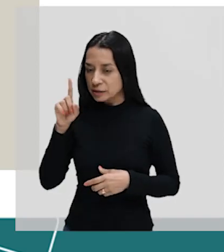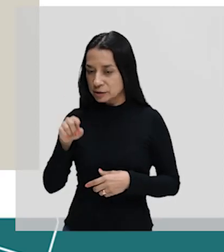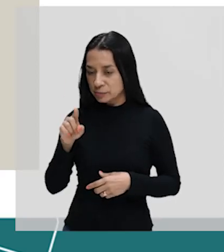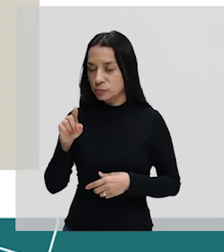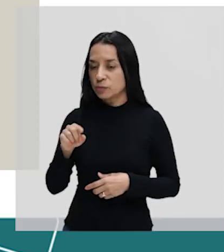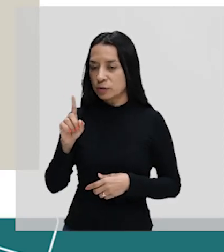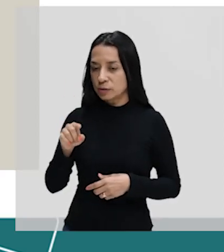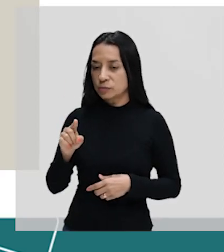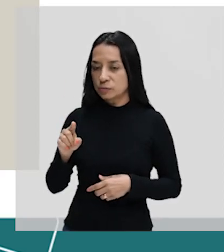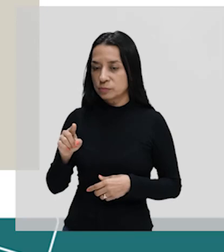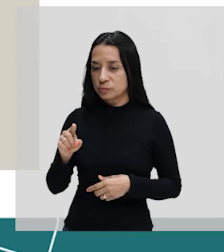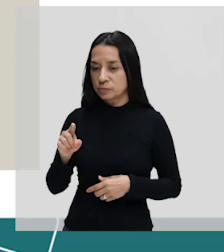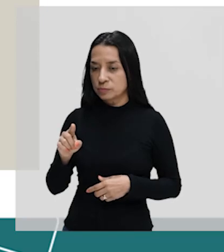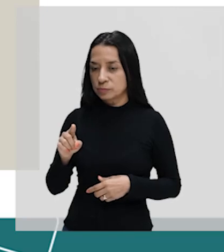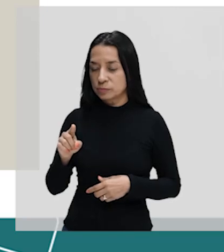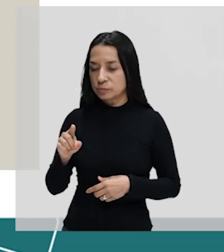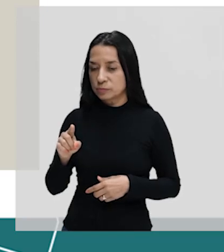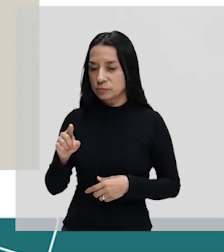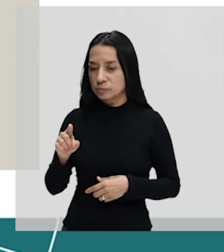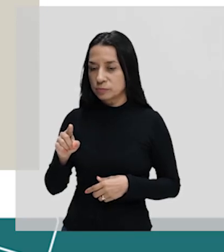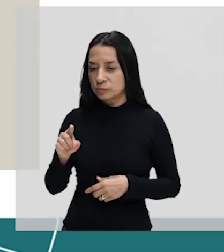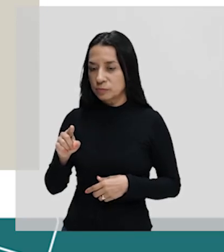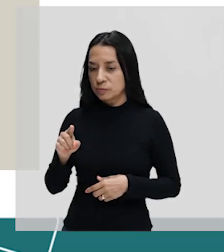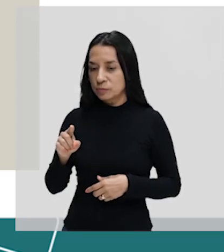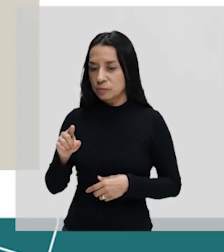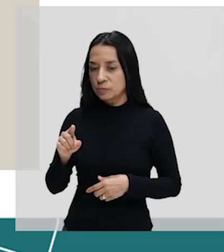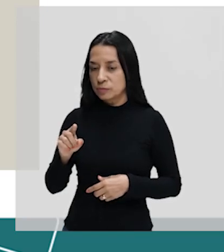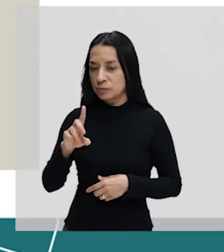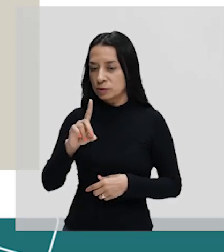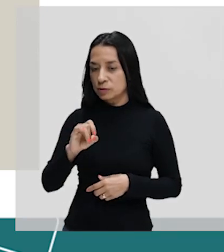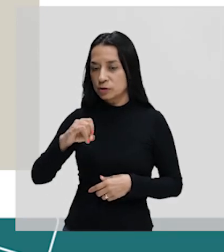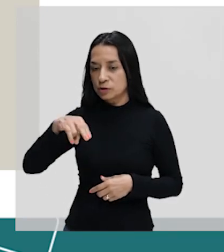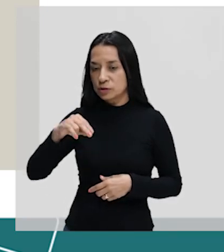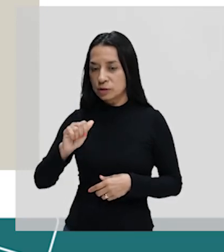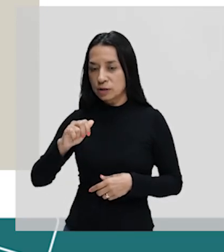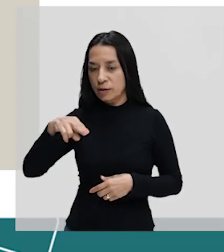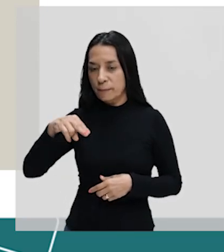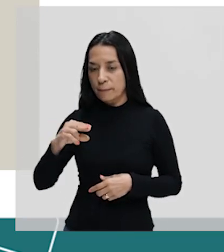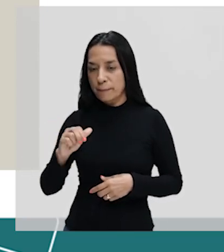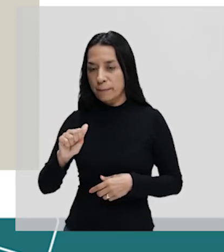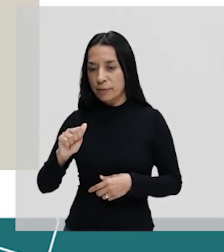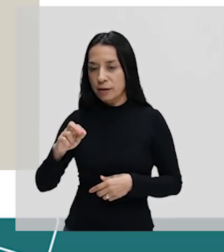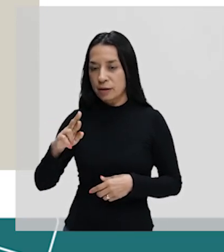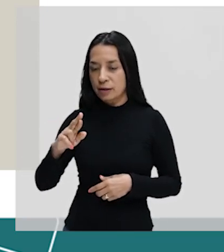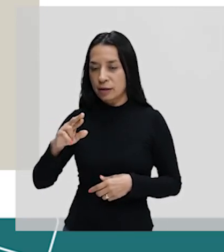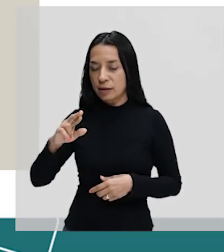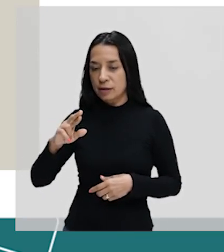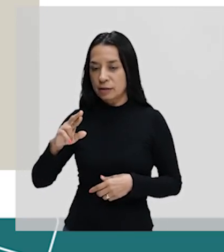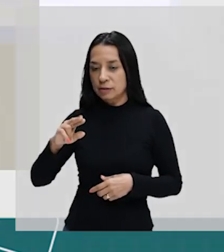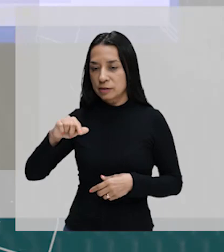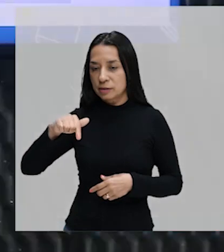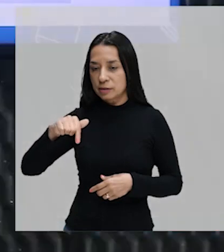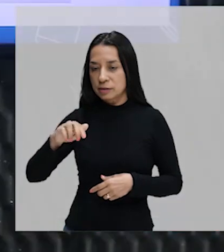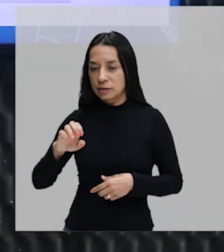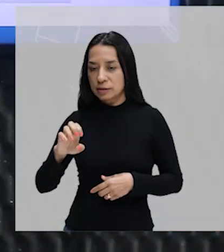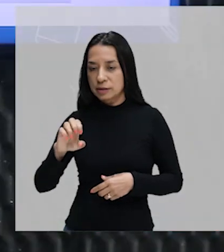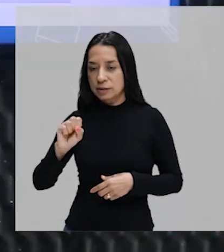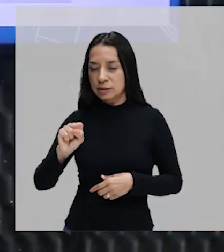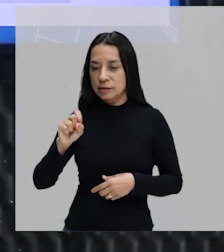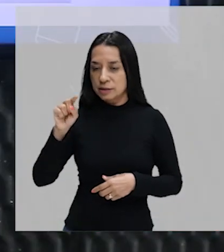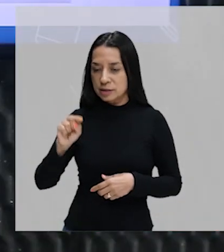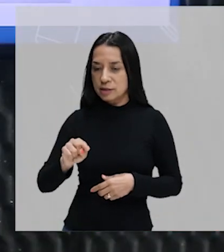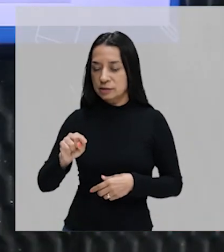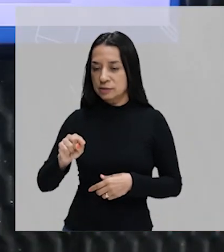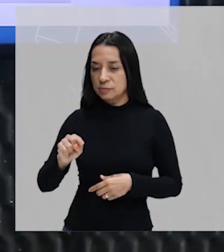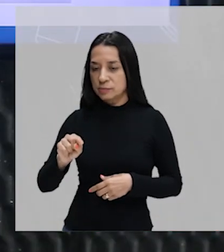e dinamarquesa, perde o acento no feminino. Equador, Equador,